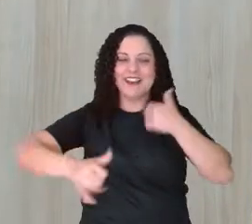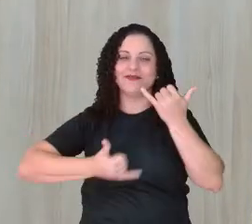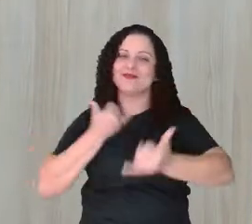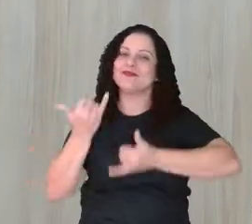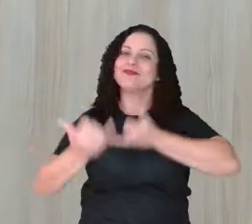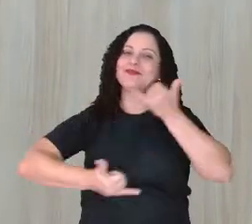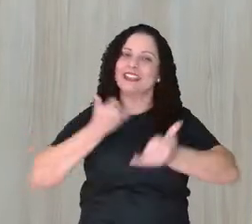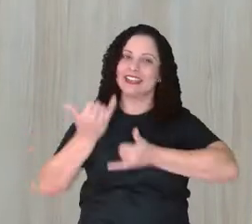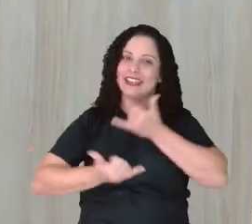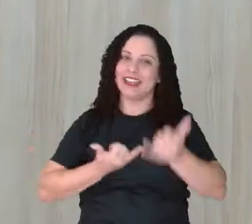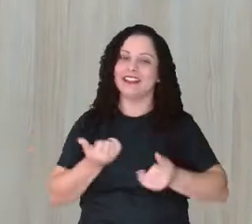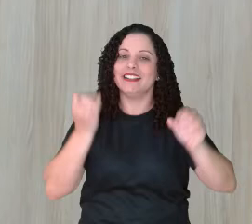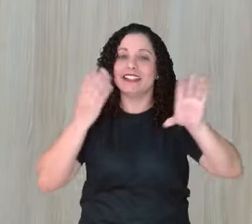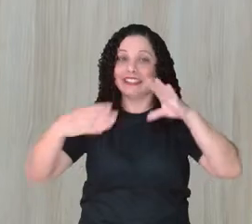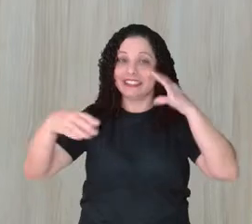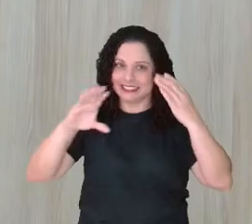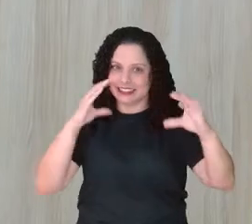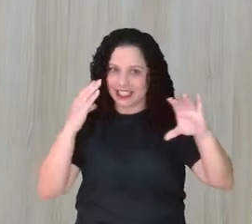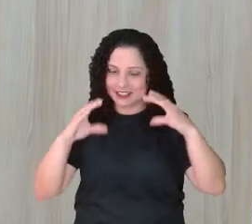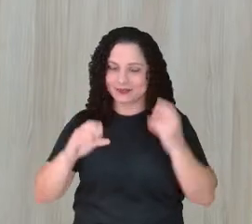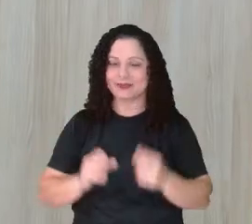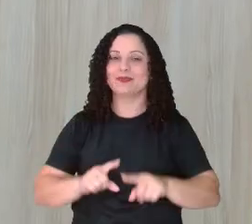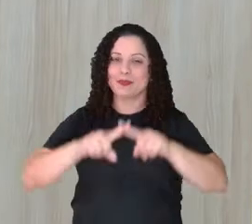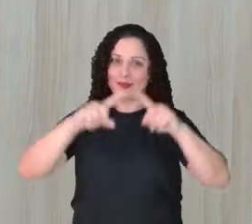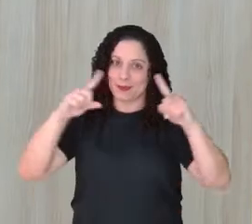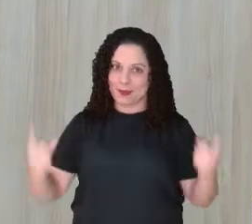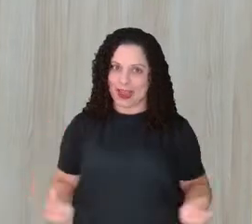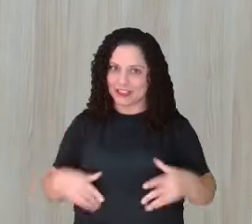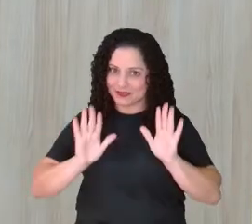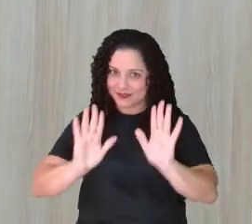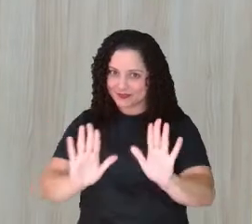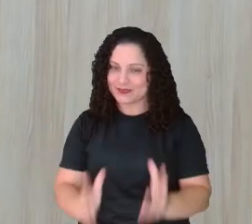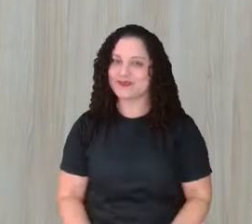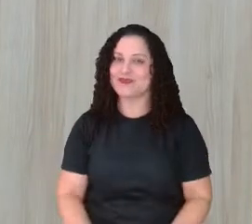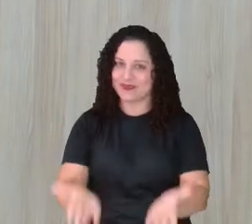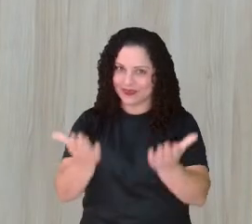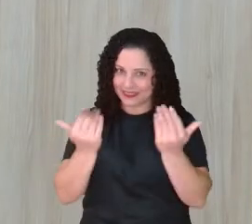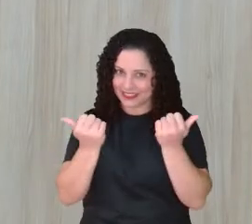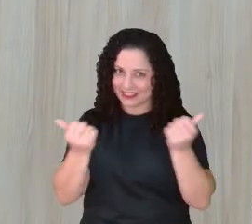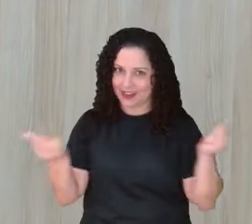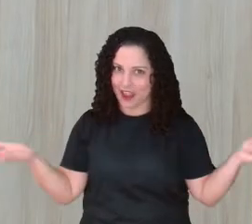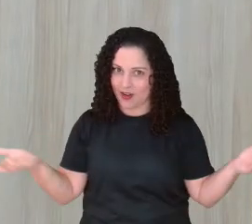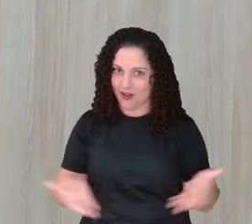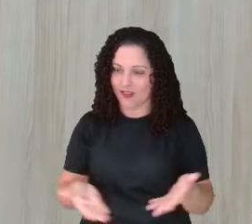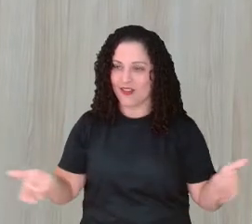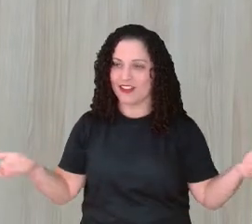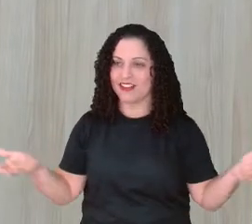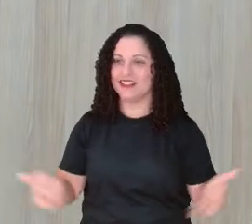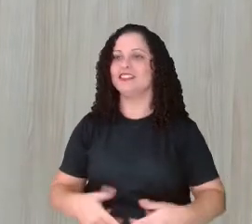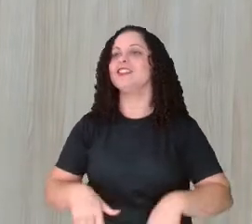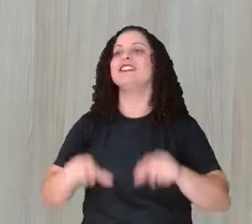brincar, para cantar. Mas, vamos lá, linha séria agora.